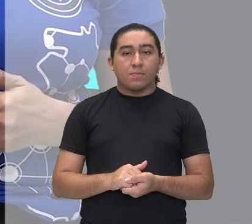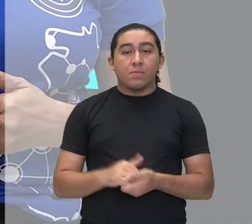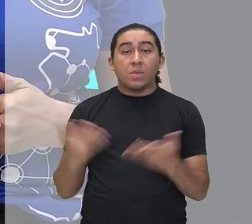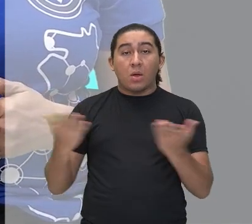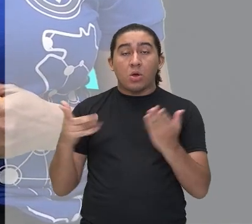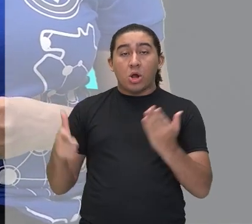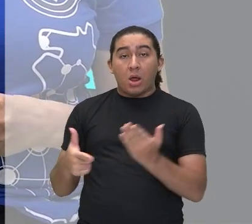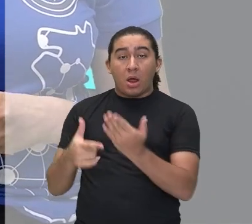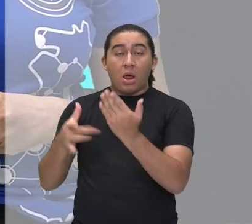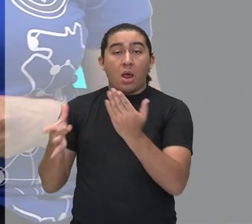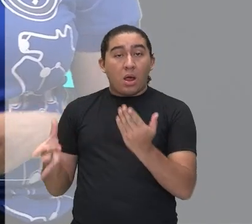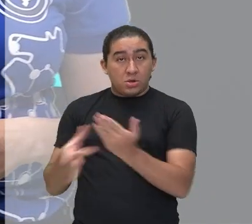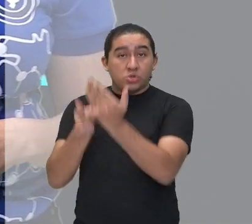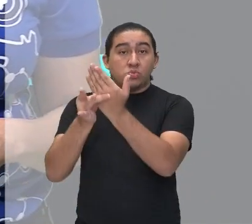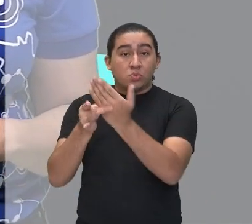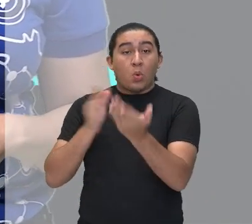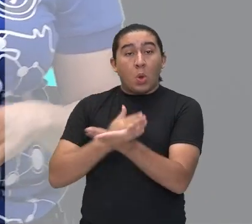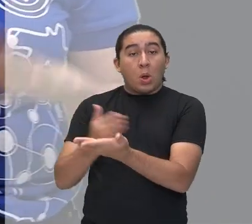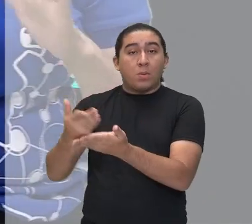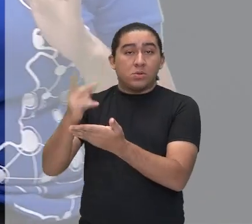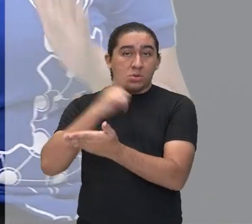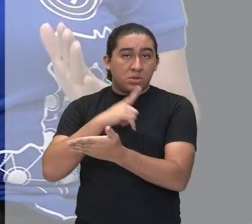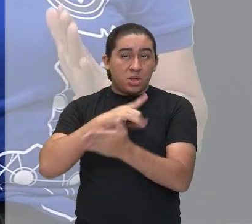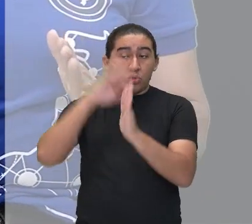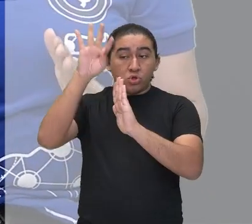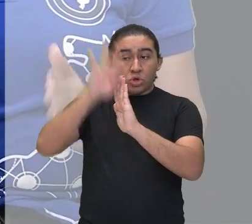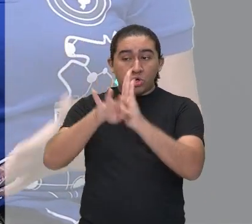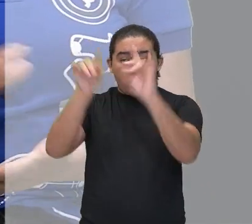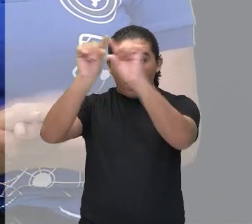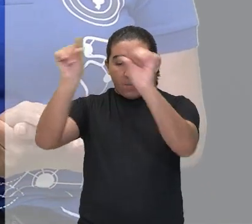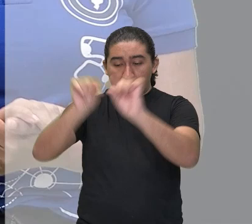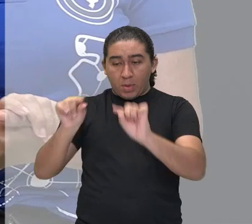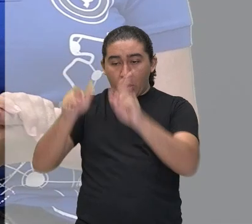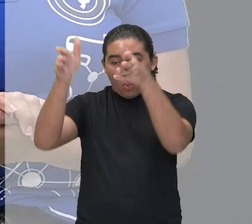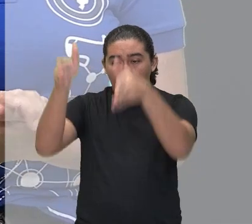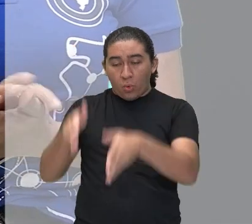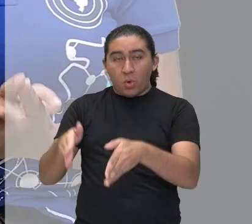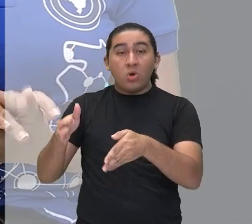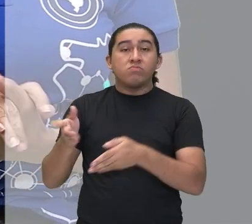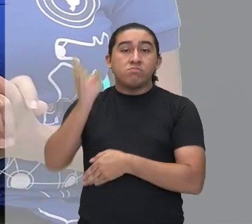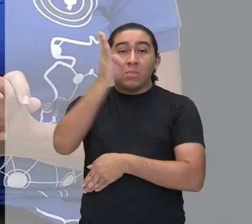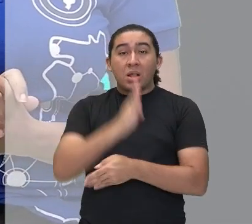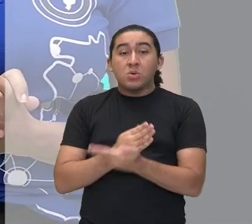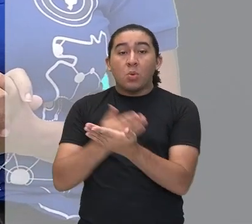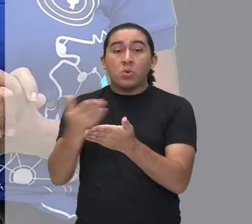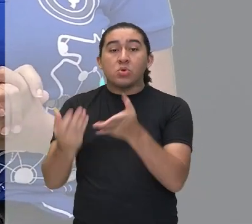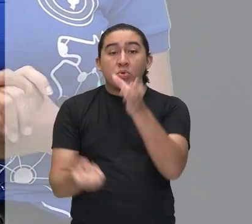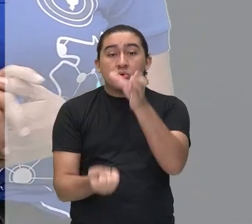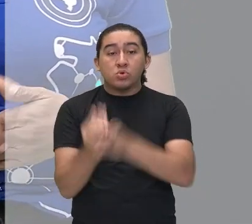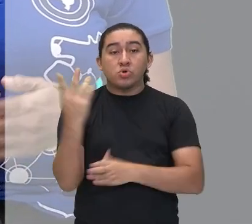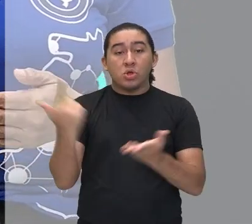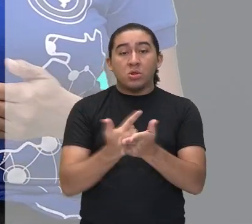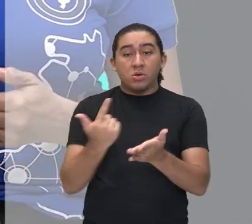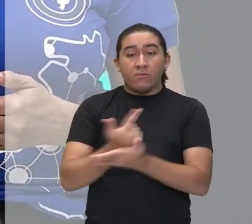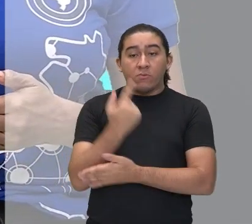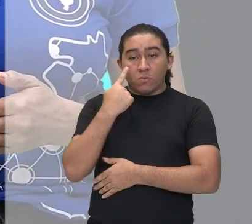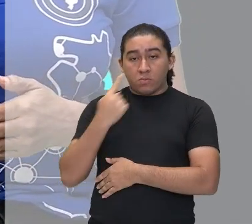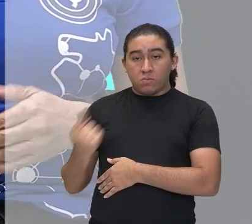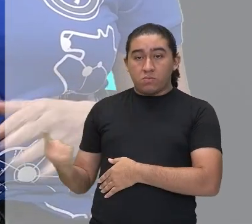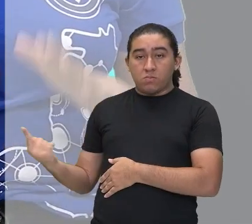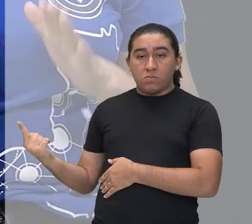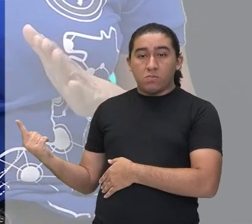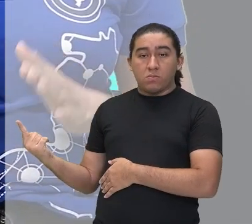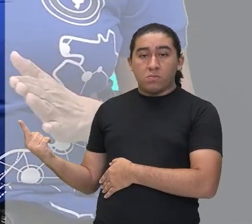com a prosa, o marco inicial dele foi no Brasil, com a publicação de Memórias Póstumas de Brás